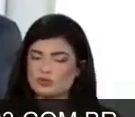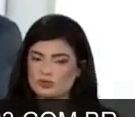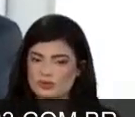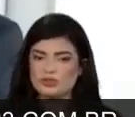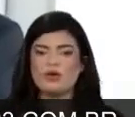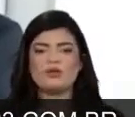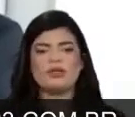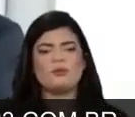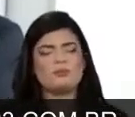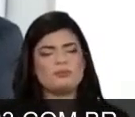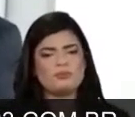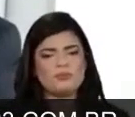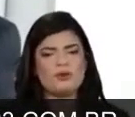exemplo biomanguinhos EA Fiocruz